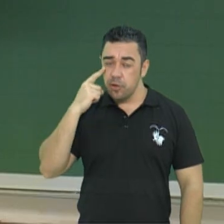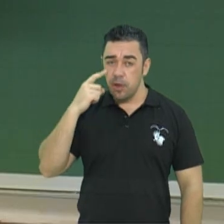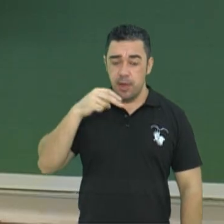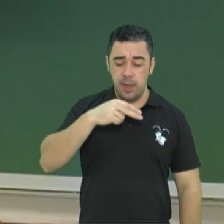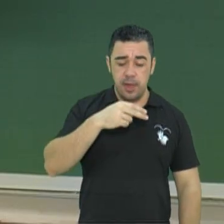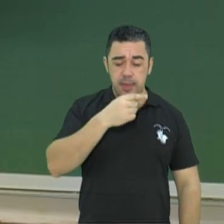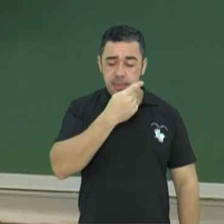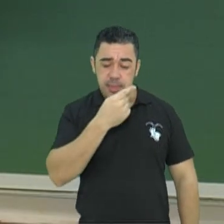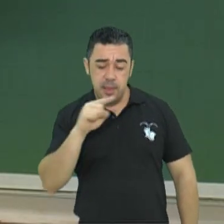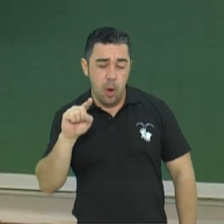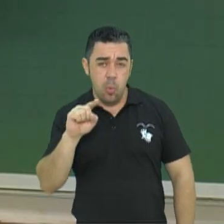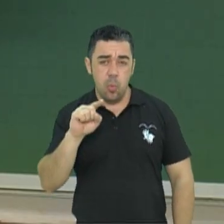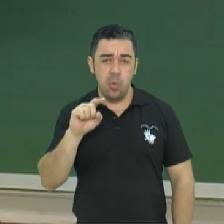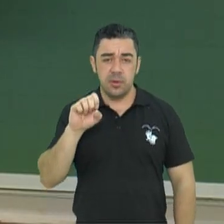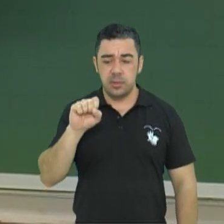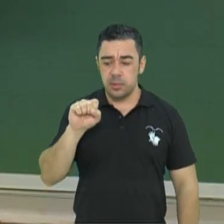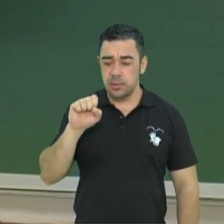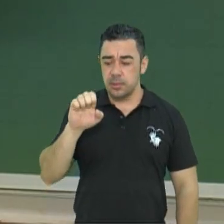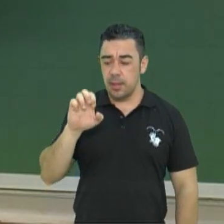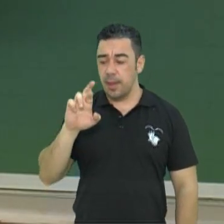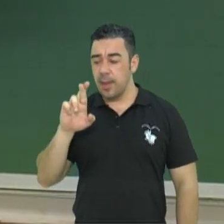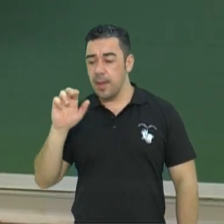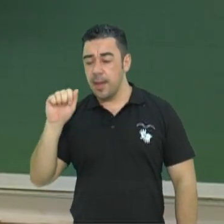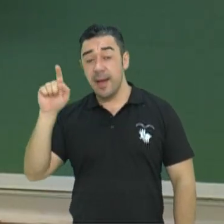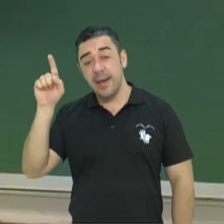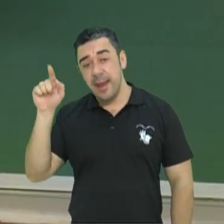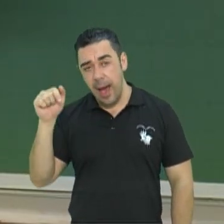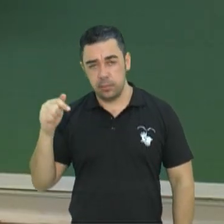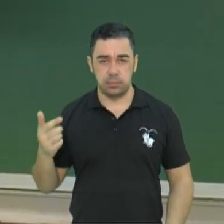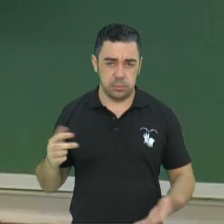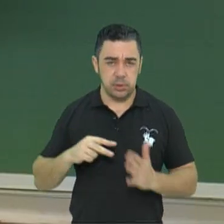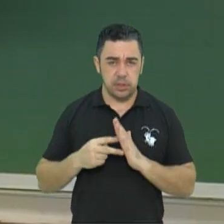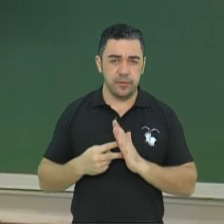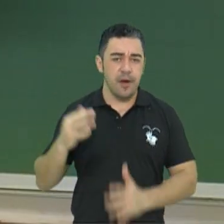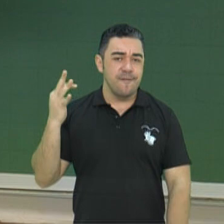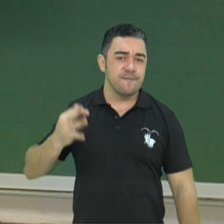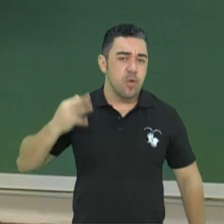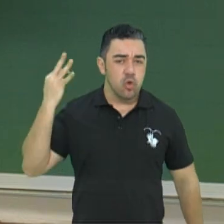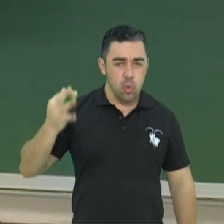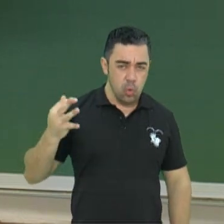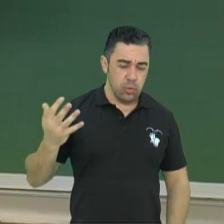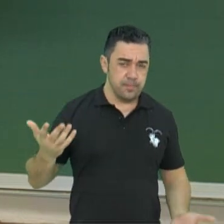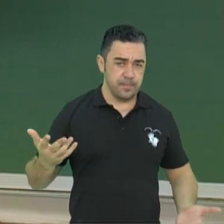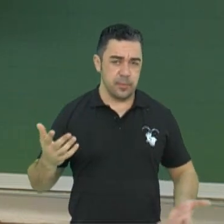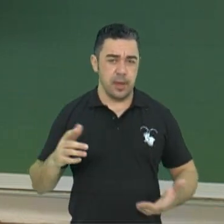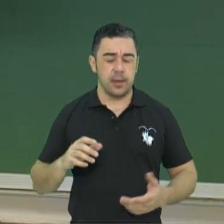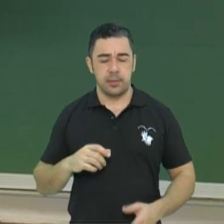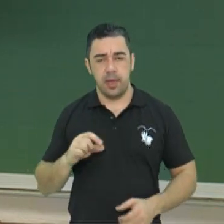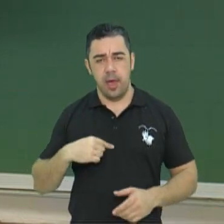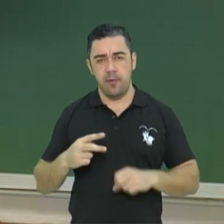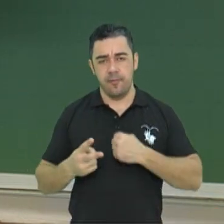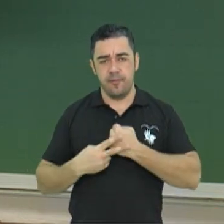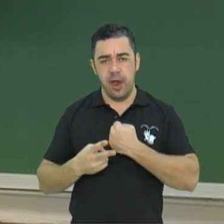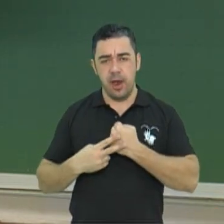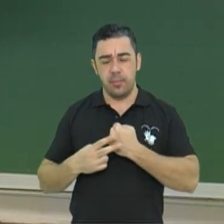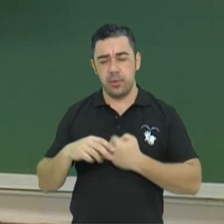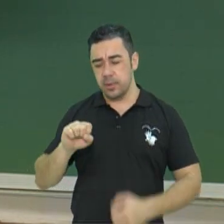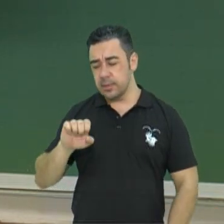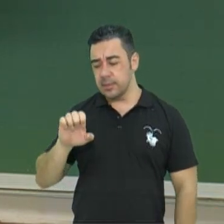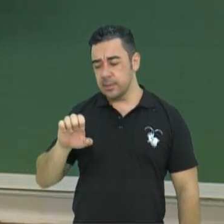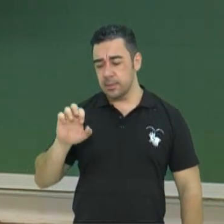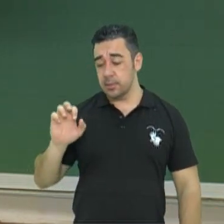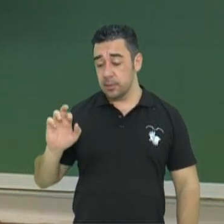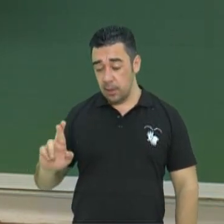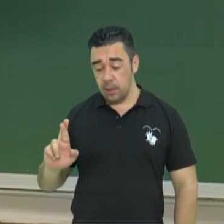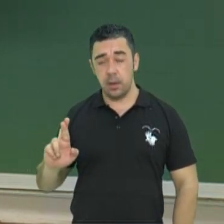por você deveria ter ficado assim, né? Não será. Então, o verbo será está indicando tempo